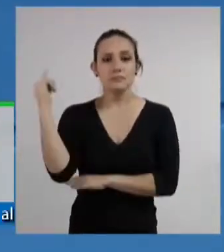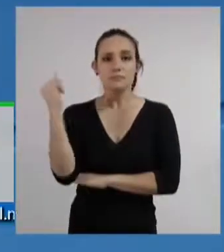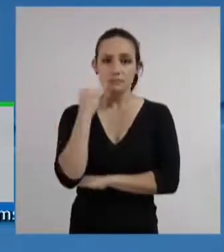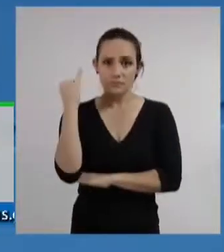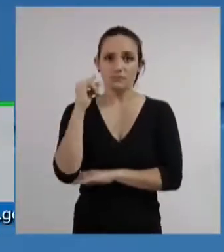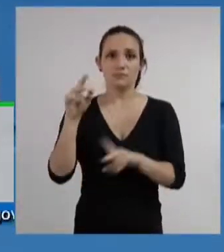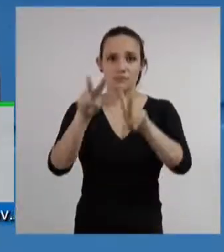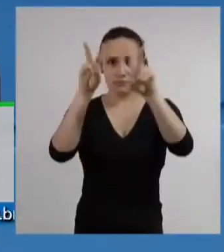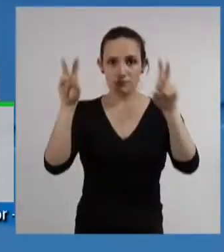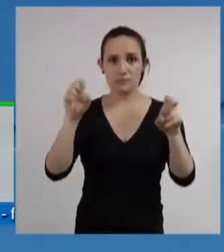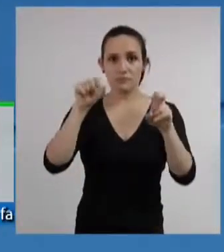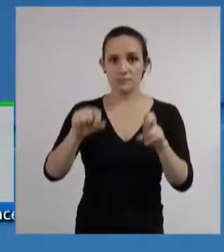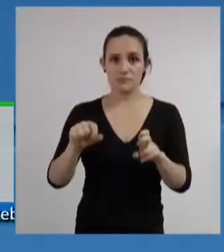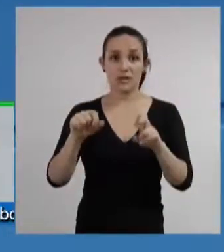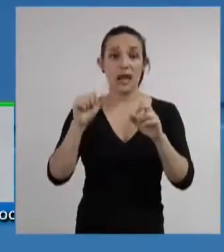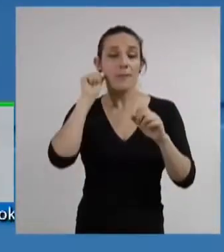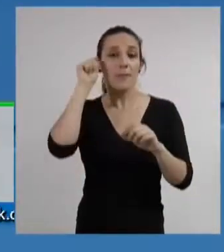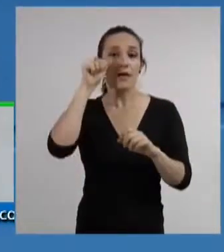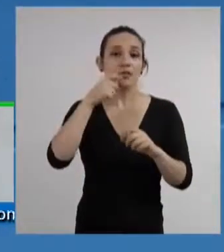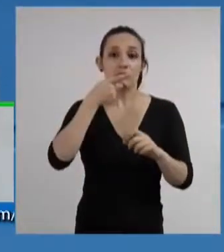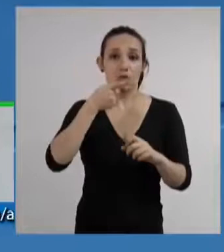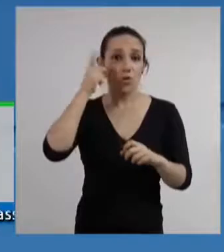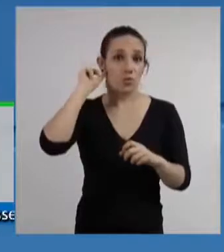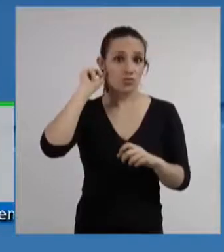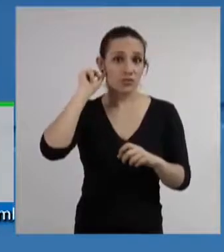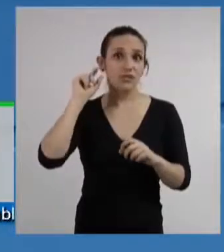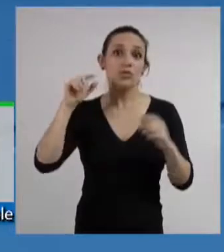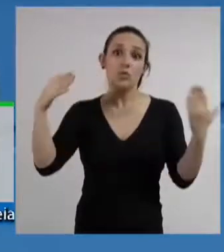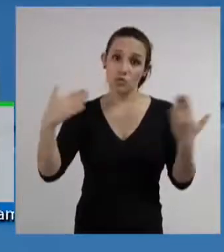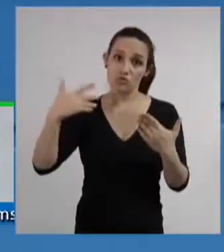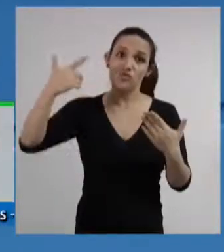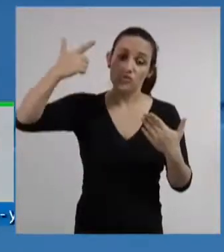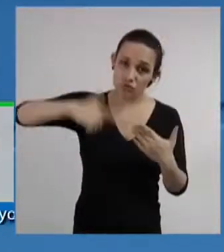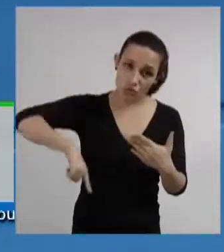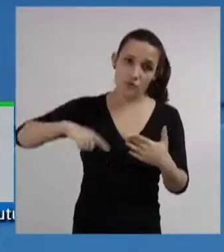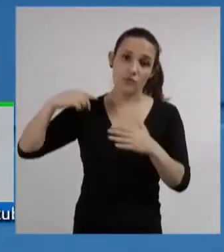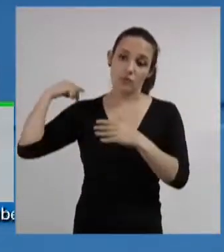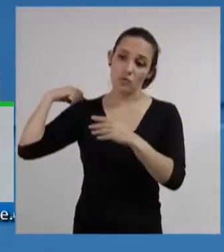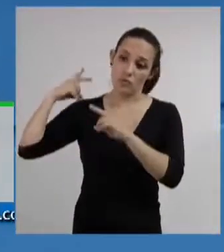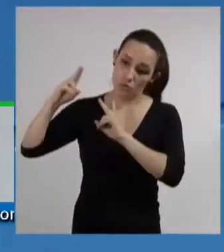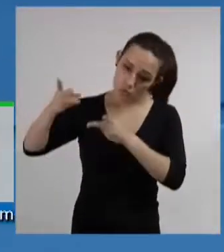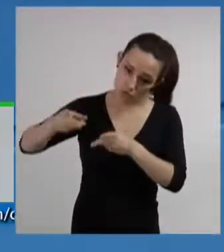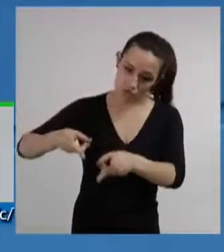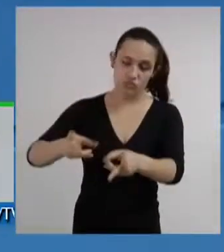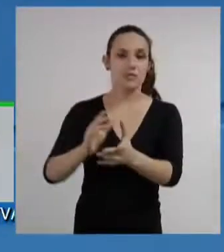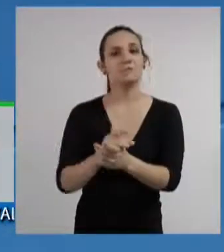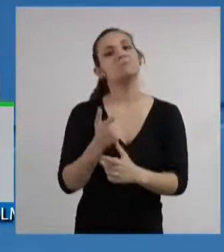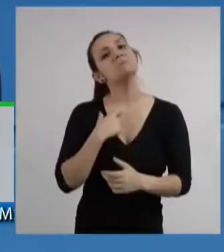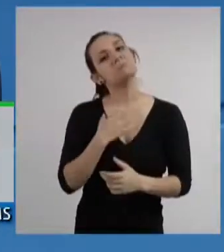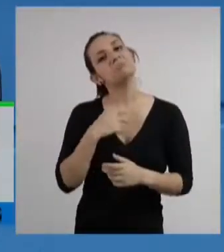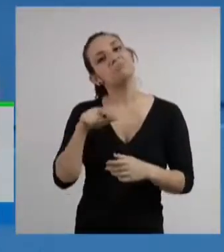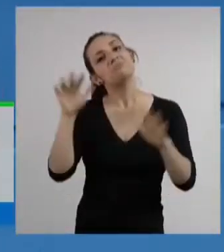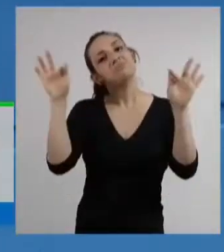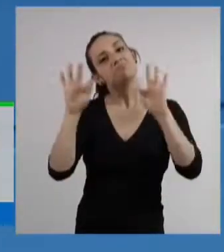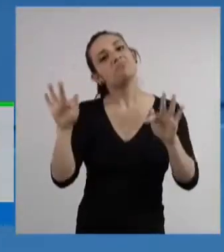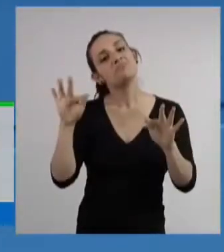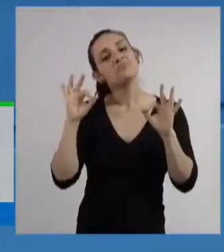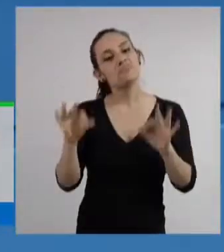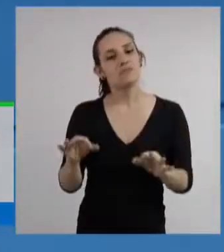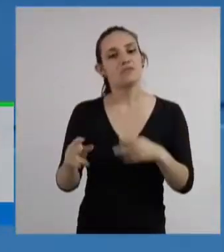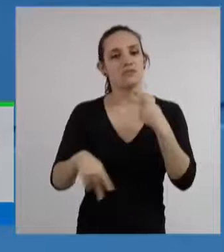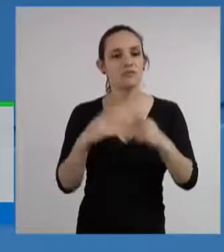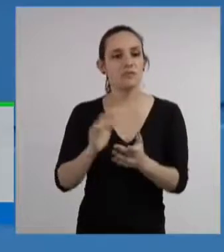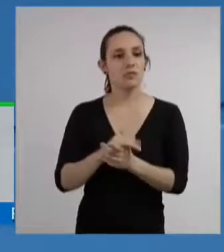senhor prossegue hoje para essa casa debater profundamente. E o senhor foi muito feliz quando falou que no